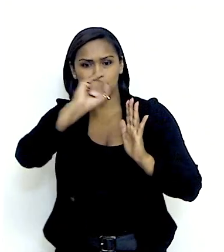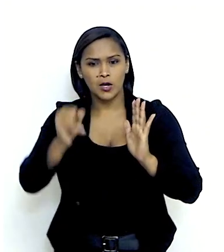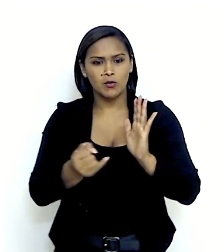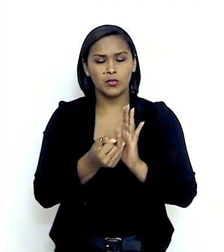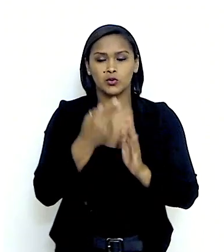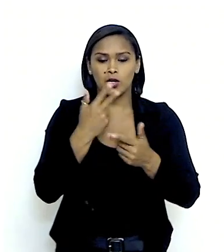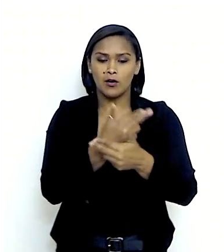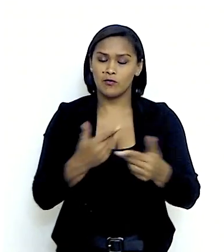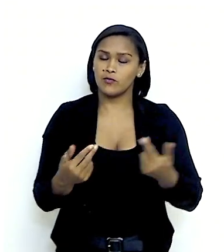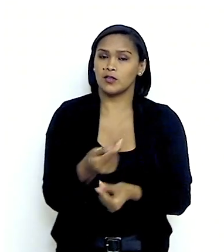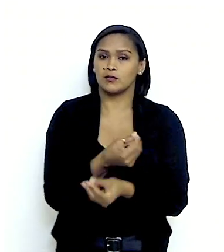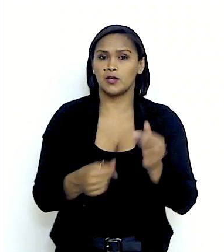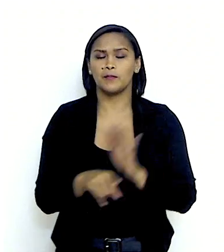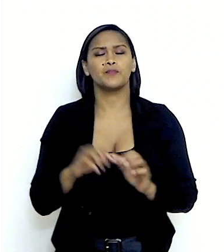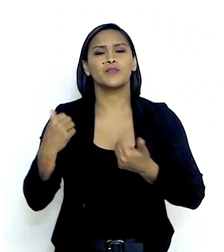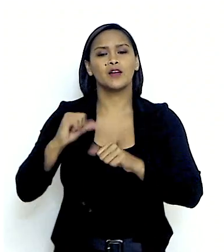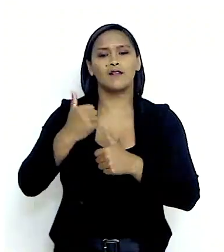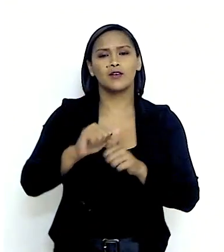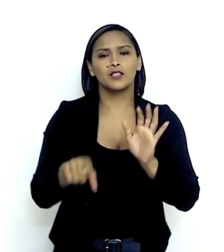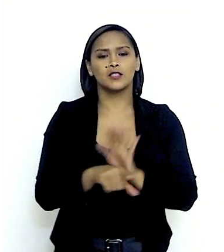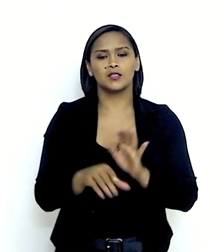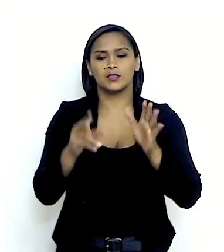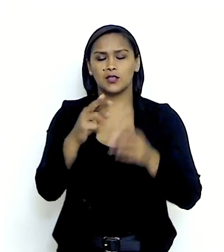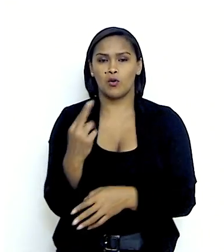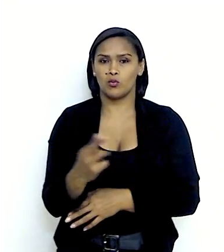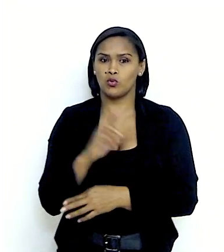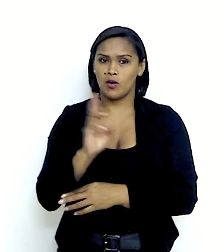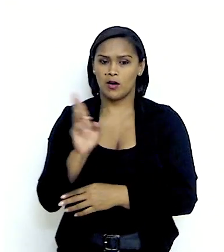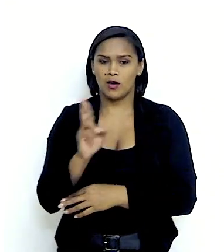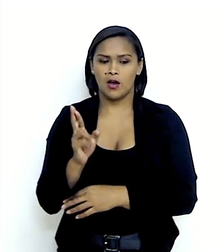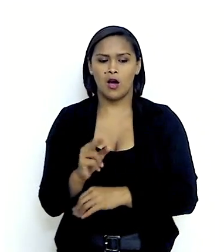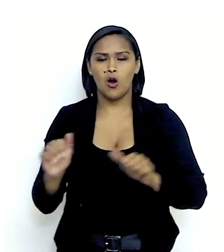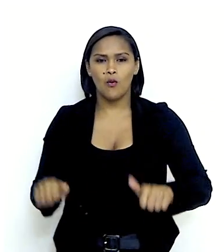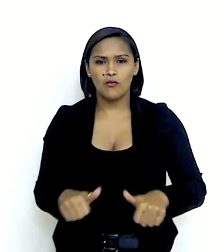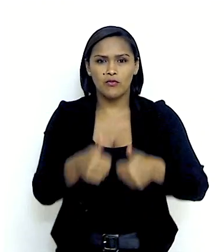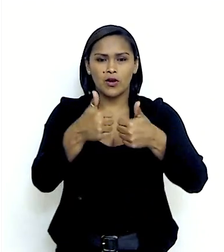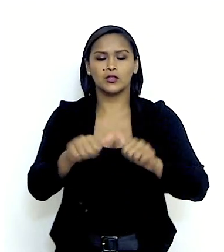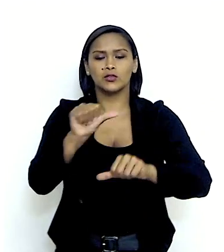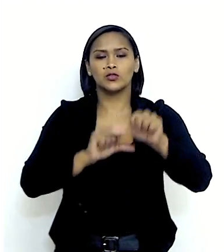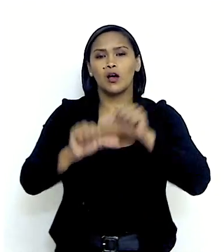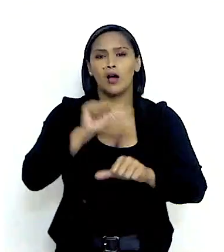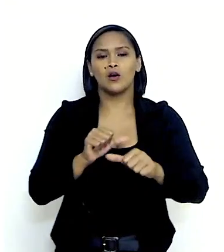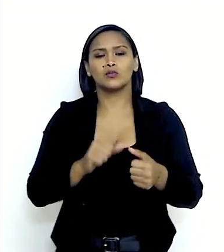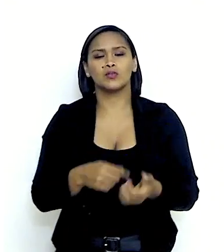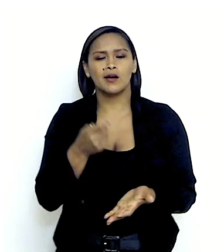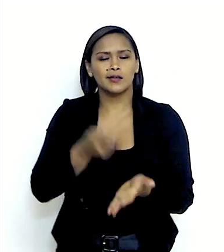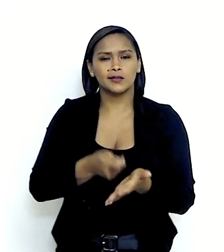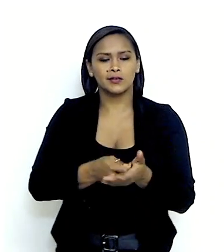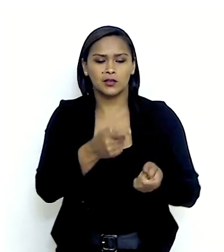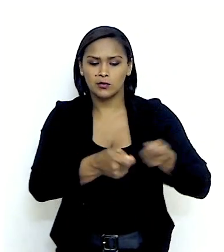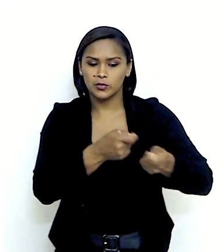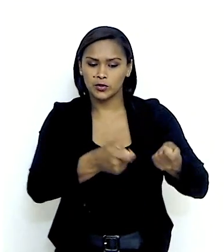inúmeros mercados. A variação cambial do real, quando supervalorizado, altera a competitividade do